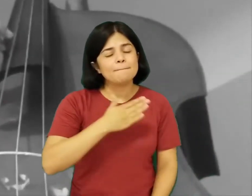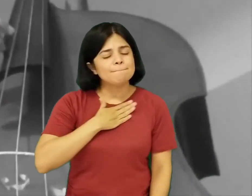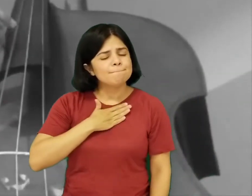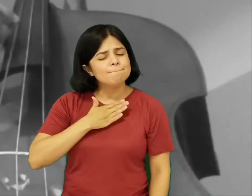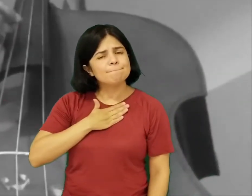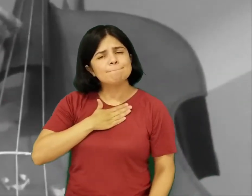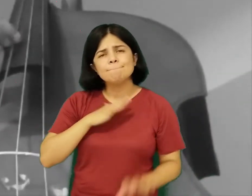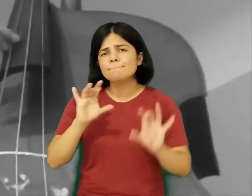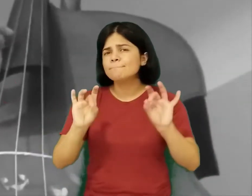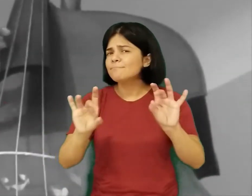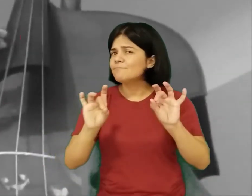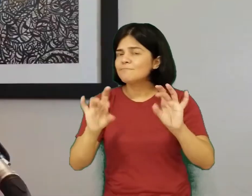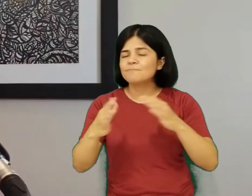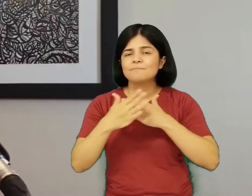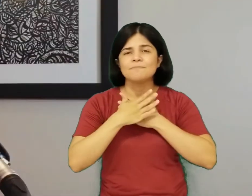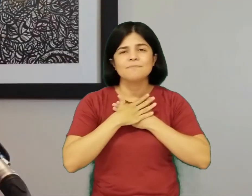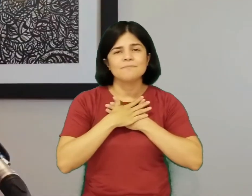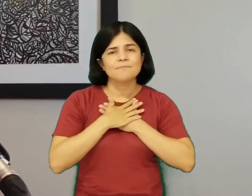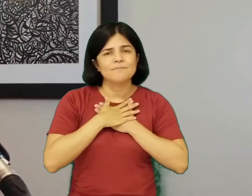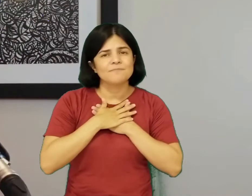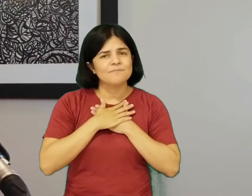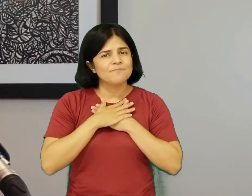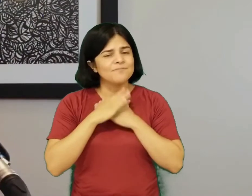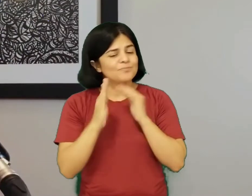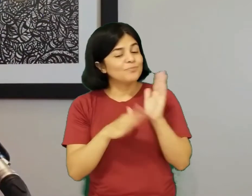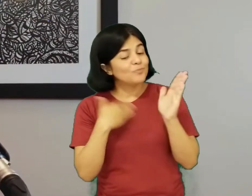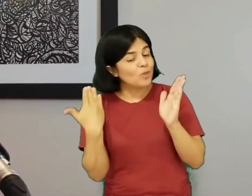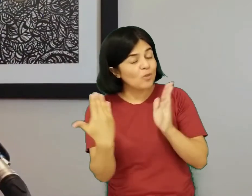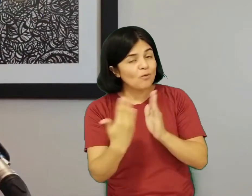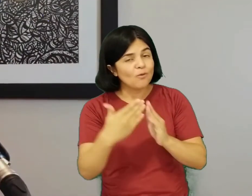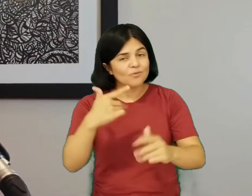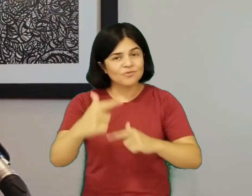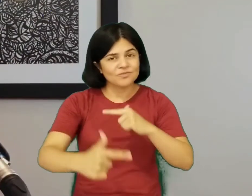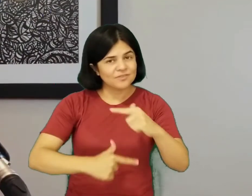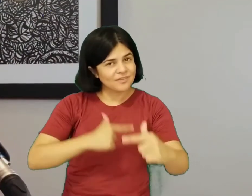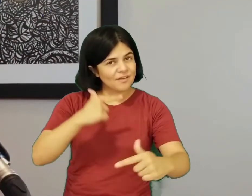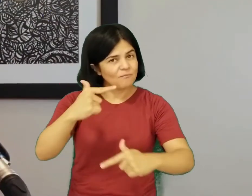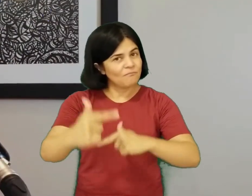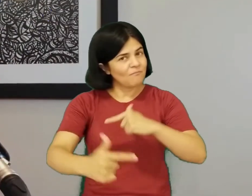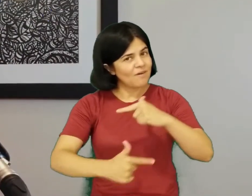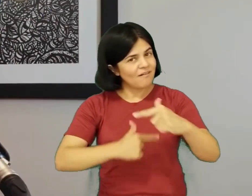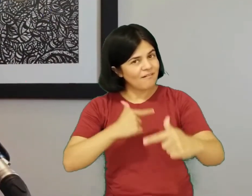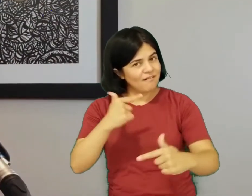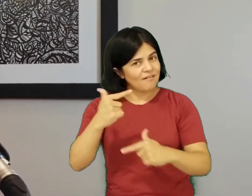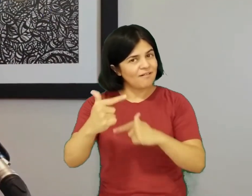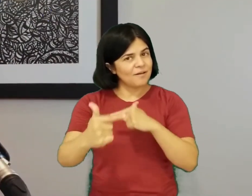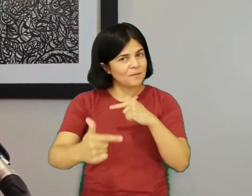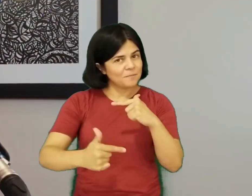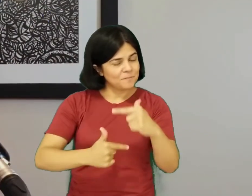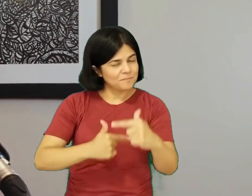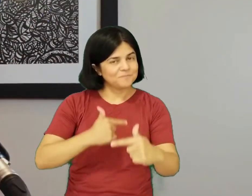É meu, somente meu, todo trabalho,